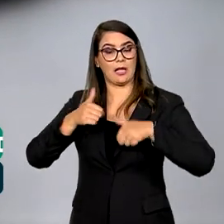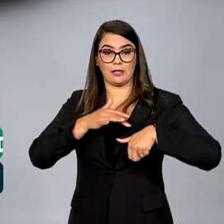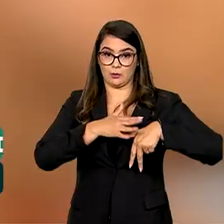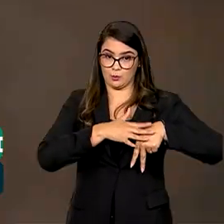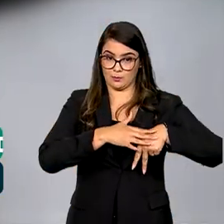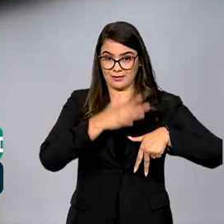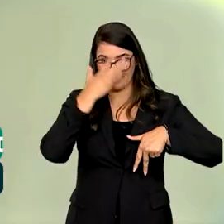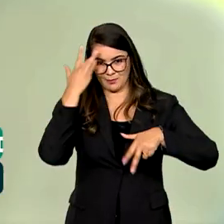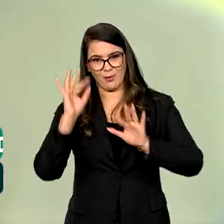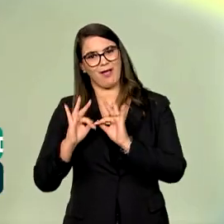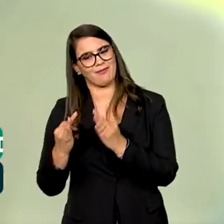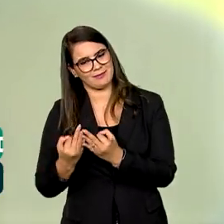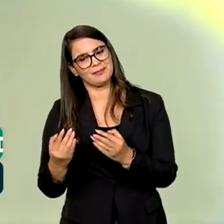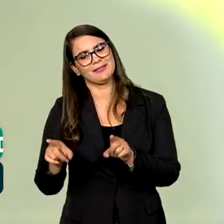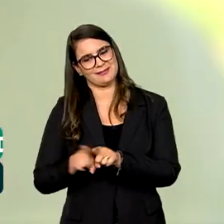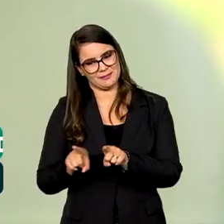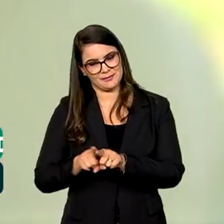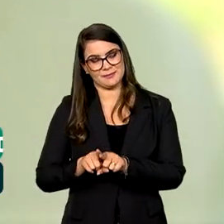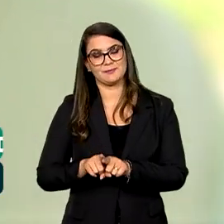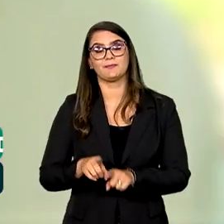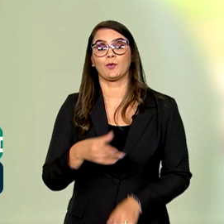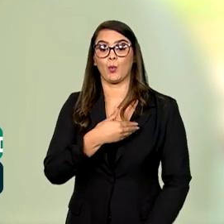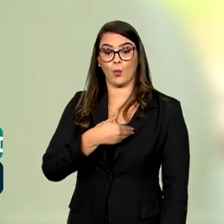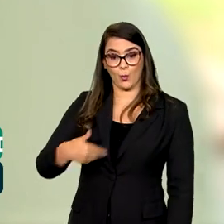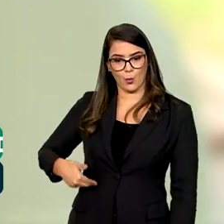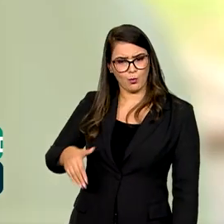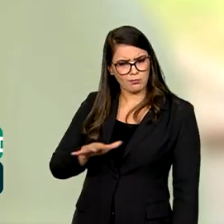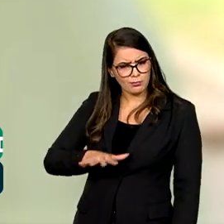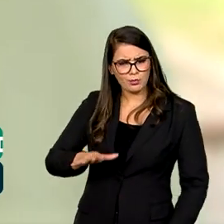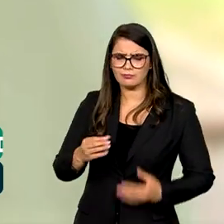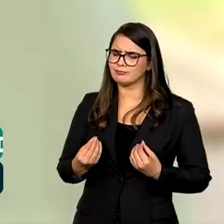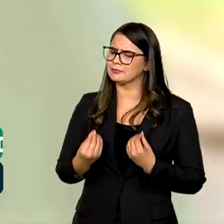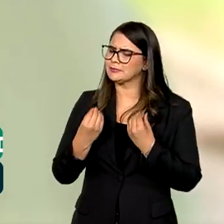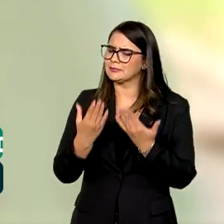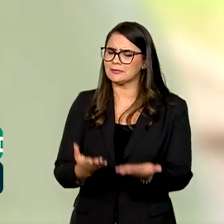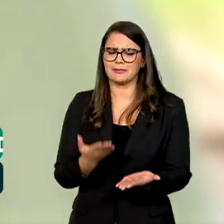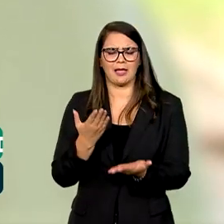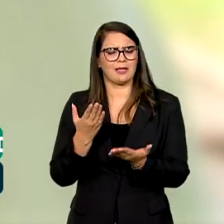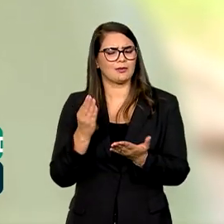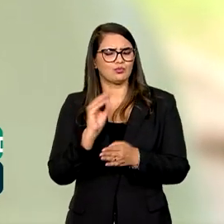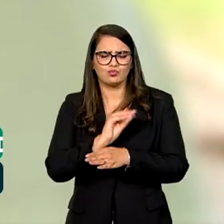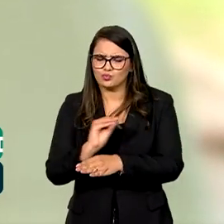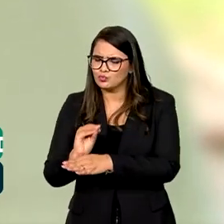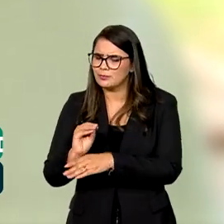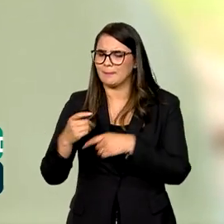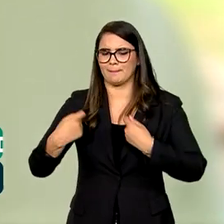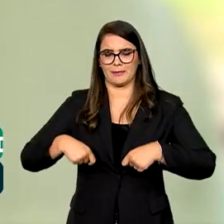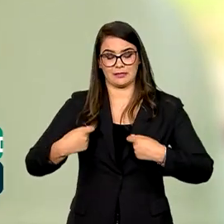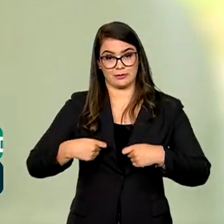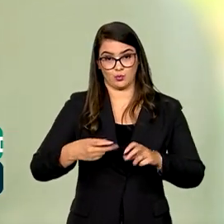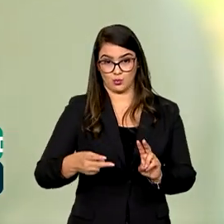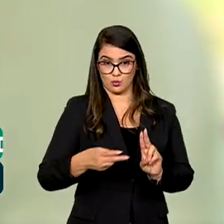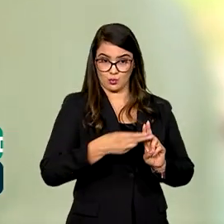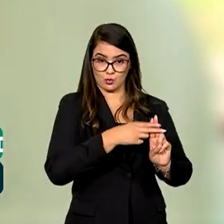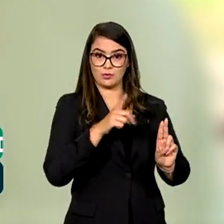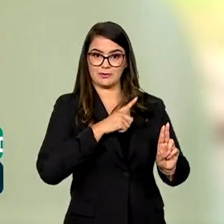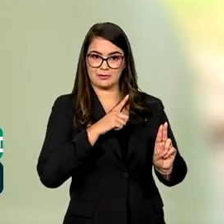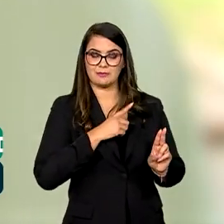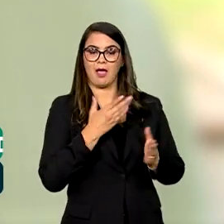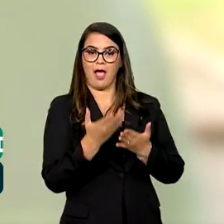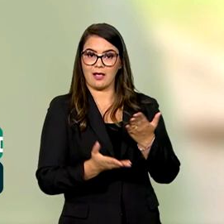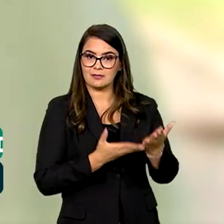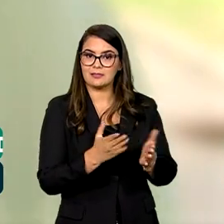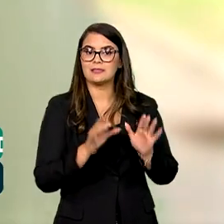de familiares. E a rede pública oferece todos os cuidados necessários. O SUS conta com